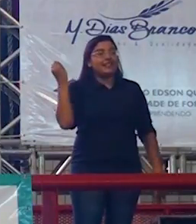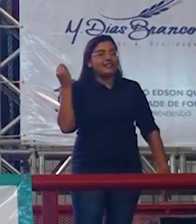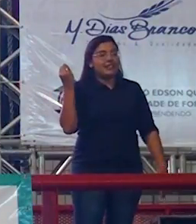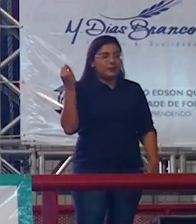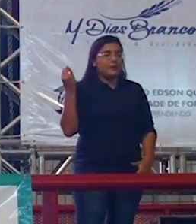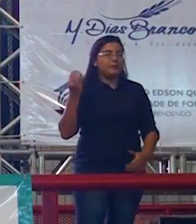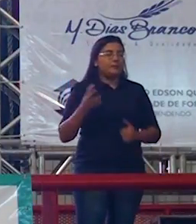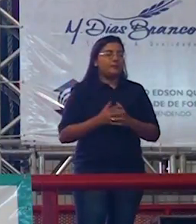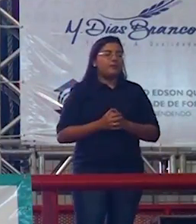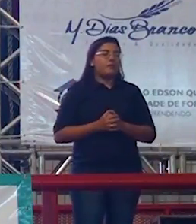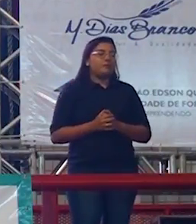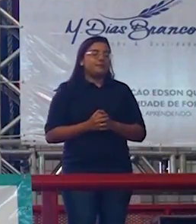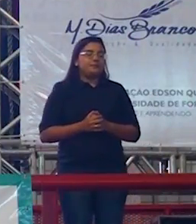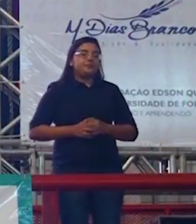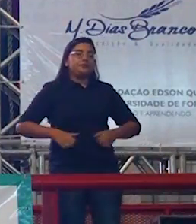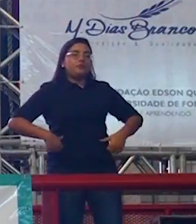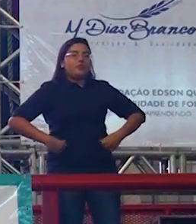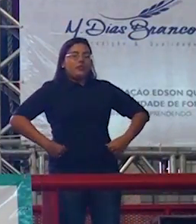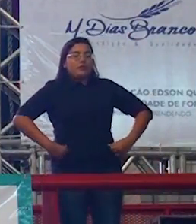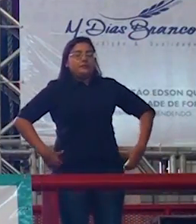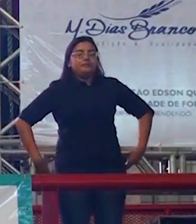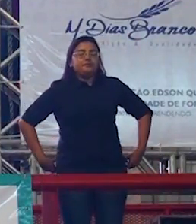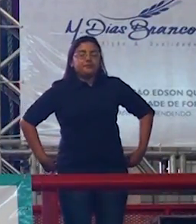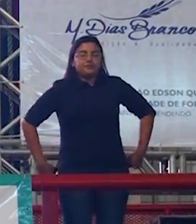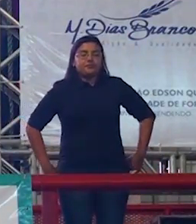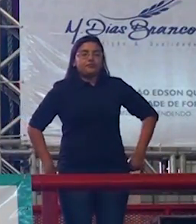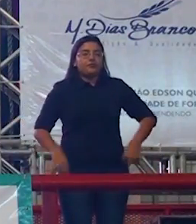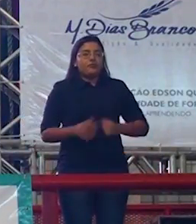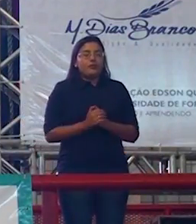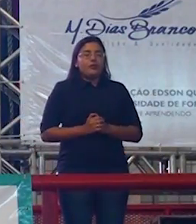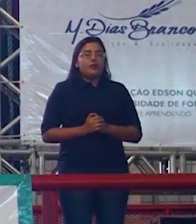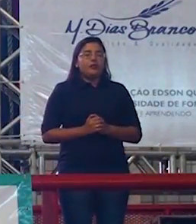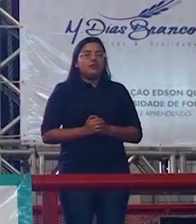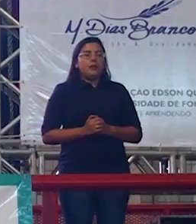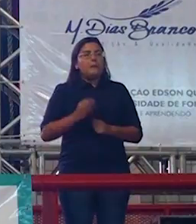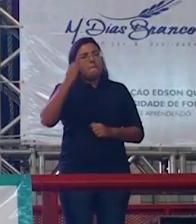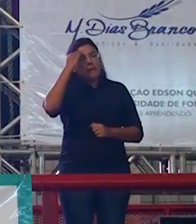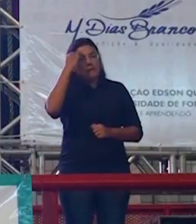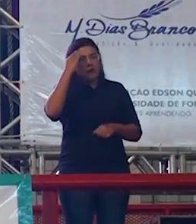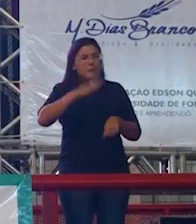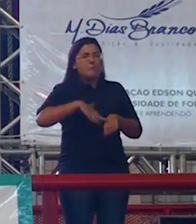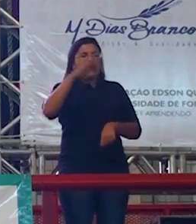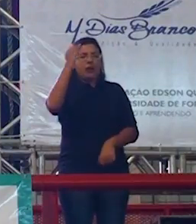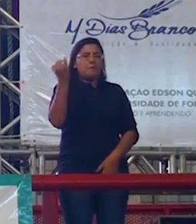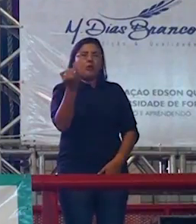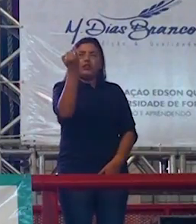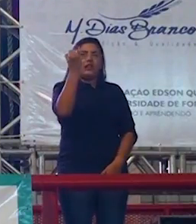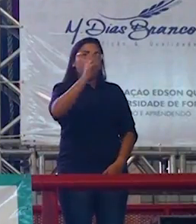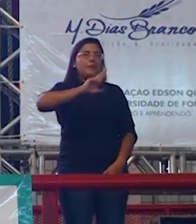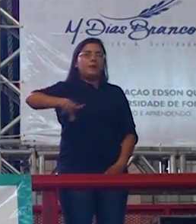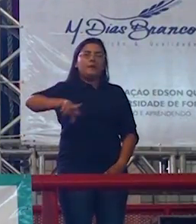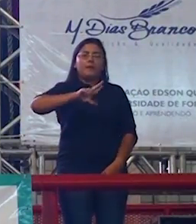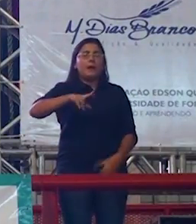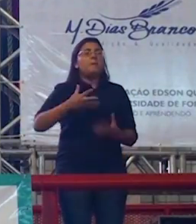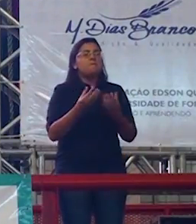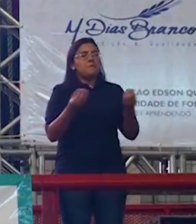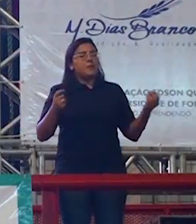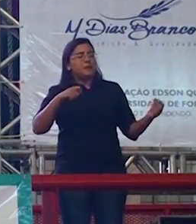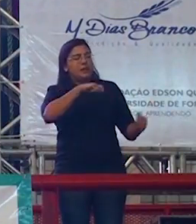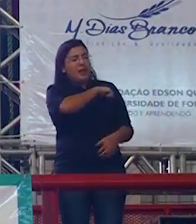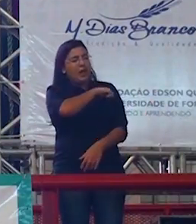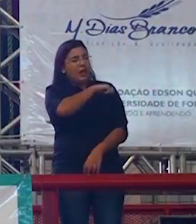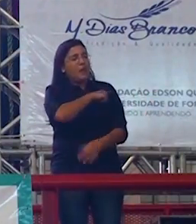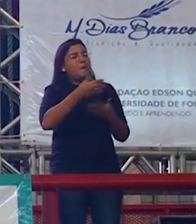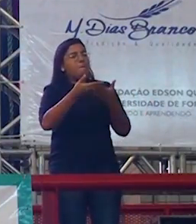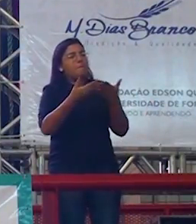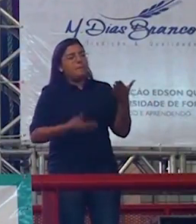de curta duração, ela dura no máximo 24 horas, não é a memória mais importante para nós, é usada por muitos alunos só para fazer prova